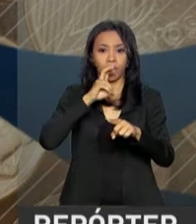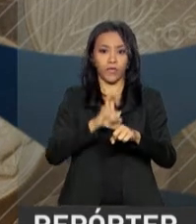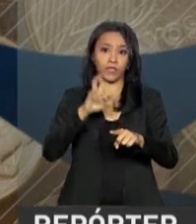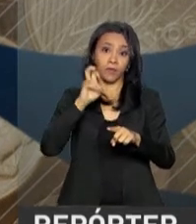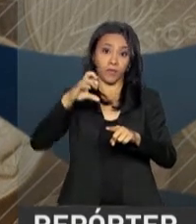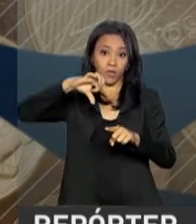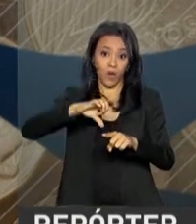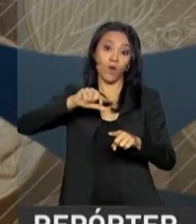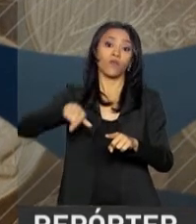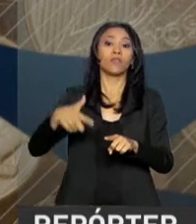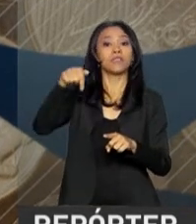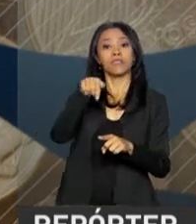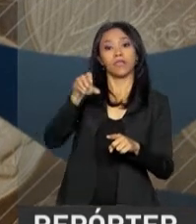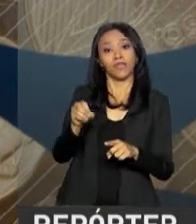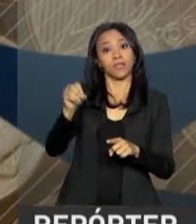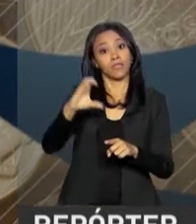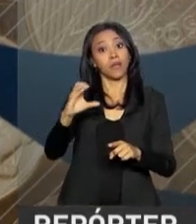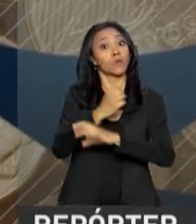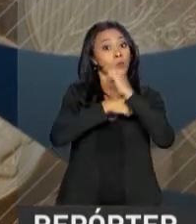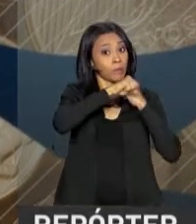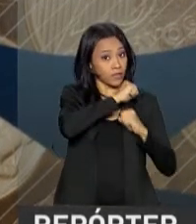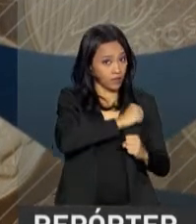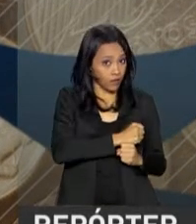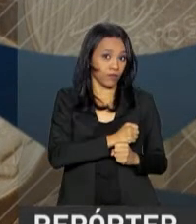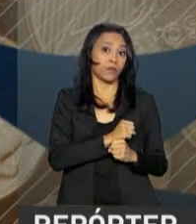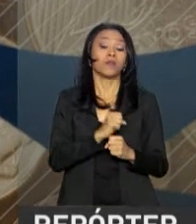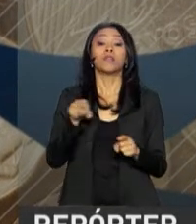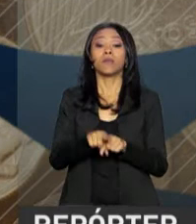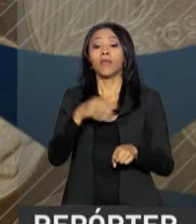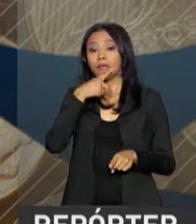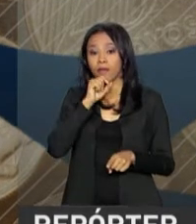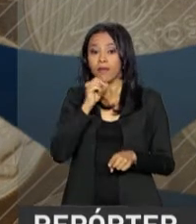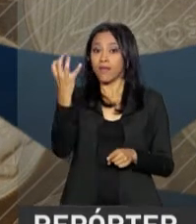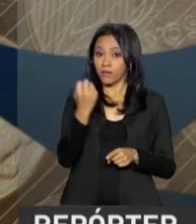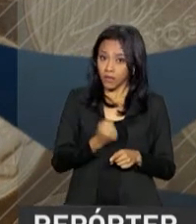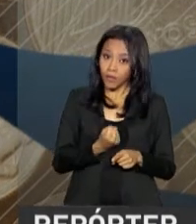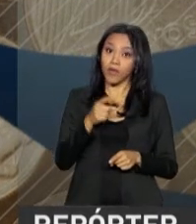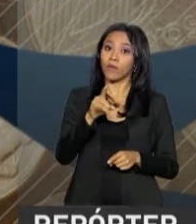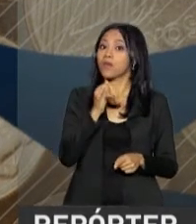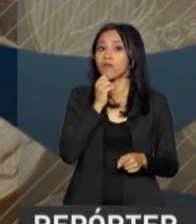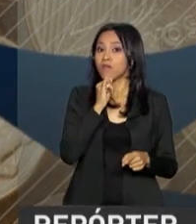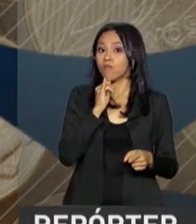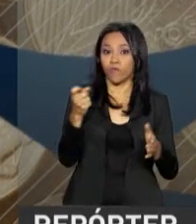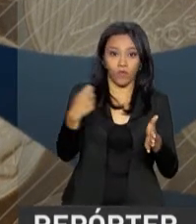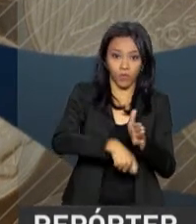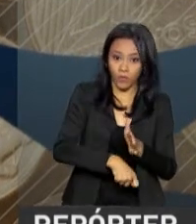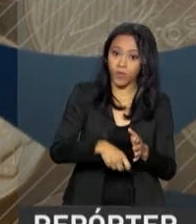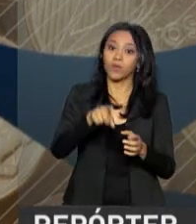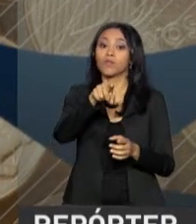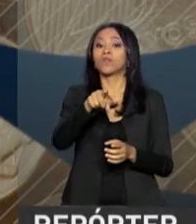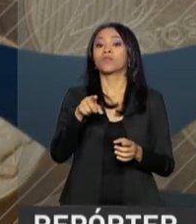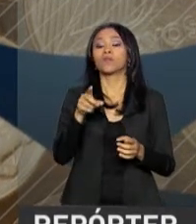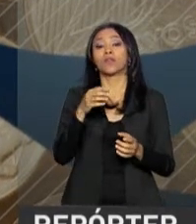reais e setenta centavos no ano passado também quem recebeu rendimentos isentos não tributáveis ou tributados exclusivamente